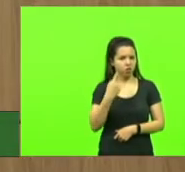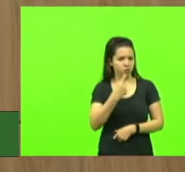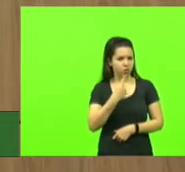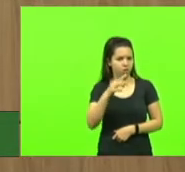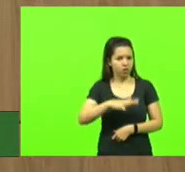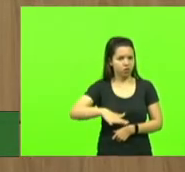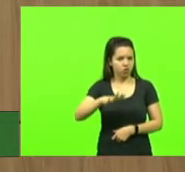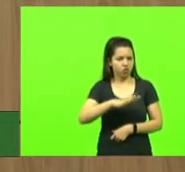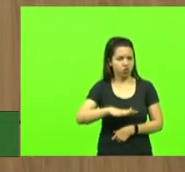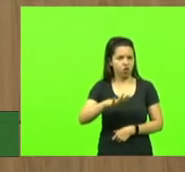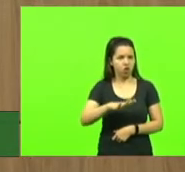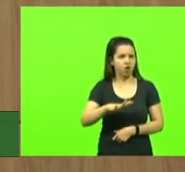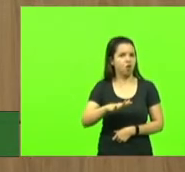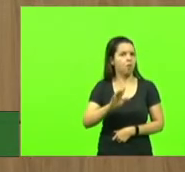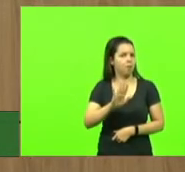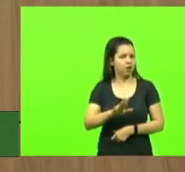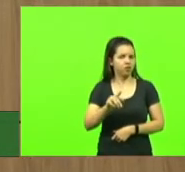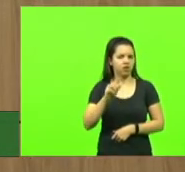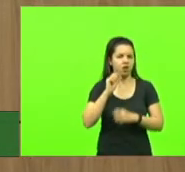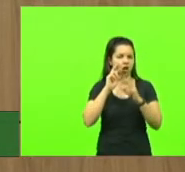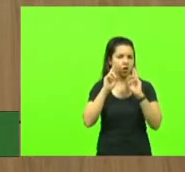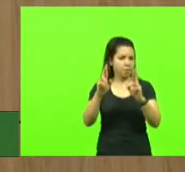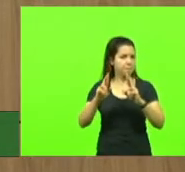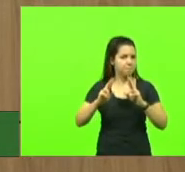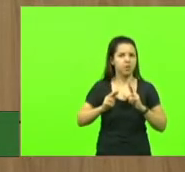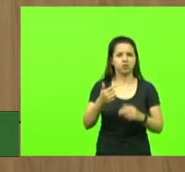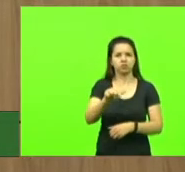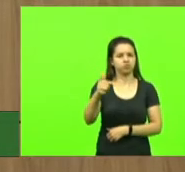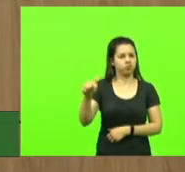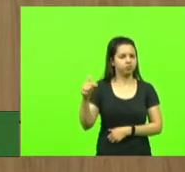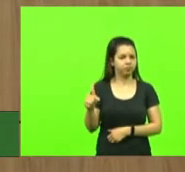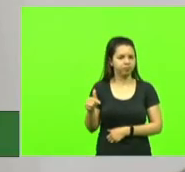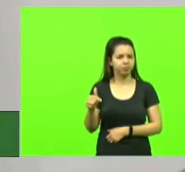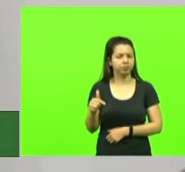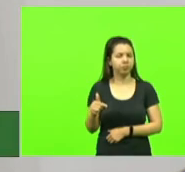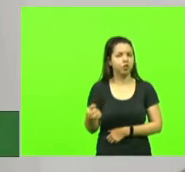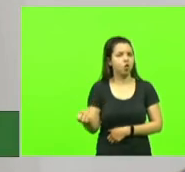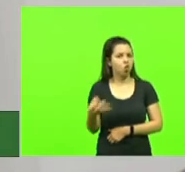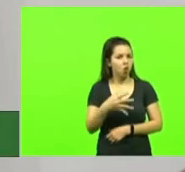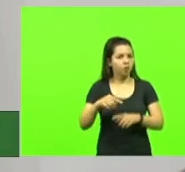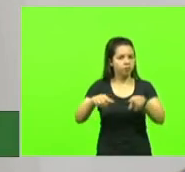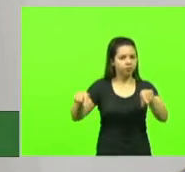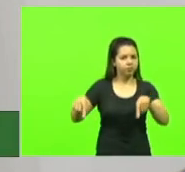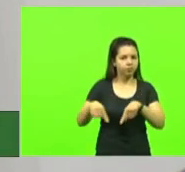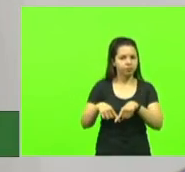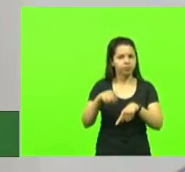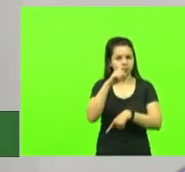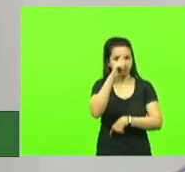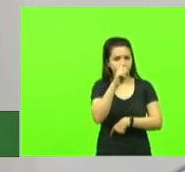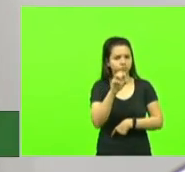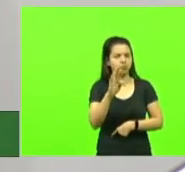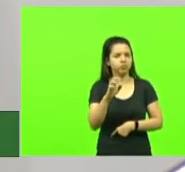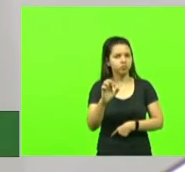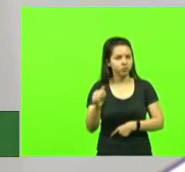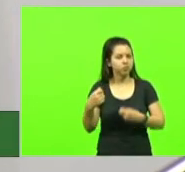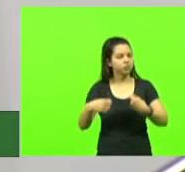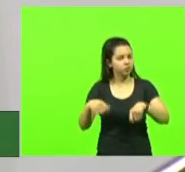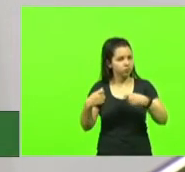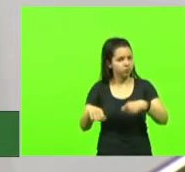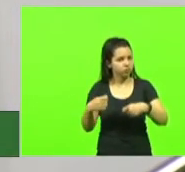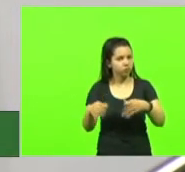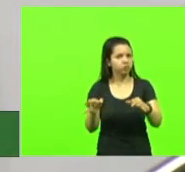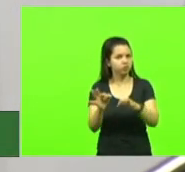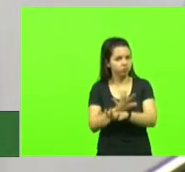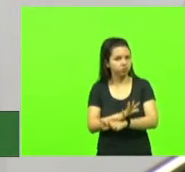sendo altamente desrespeitado. A nova ala do Hospital Tereza Ramos já deveria ter sido entregue, já foram